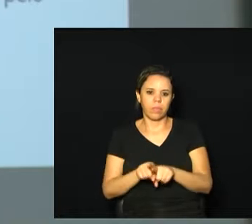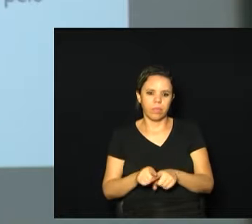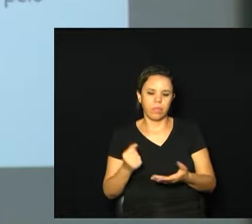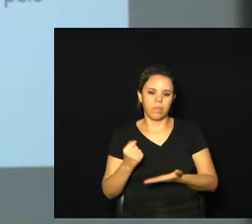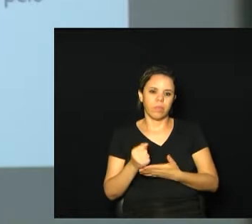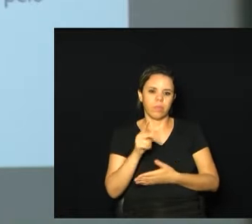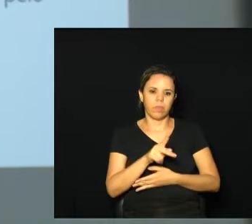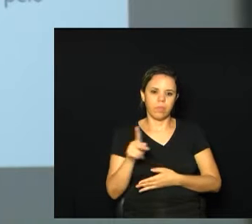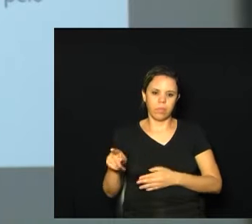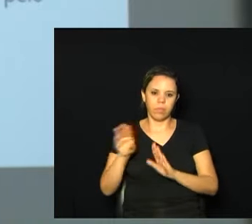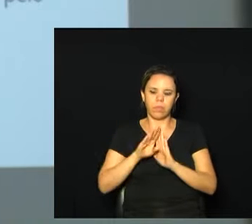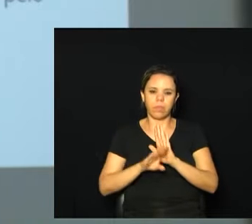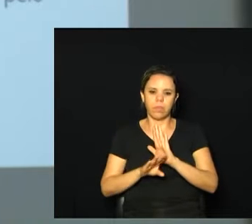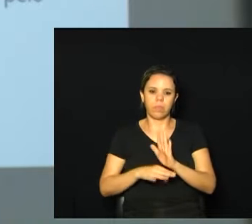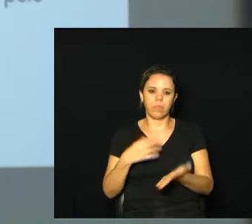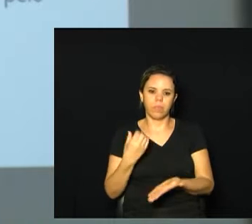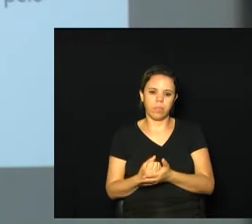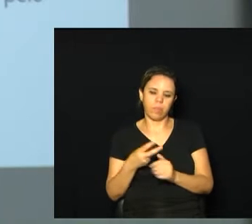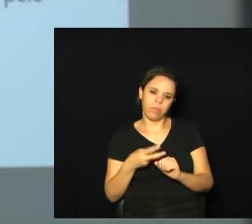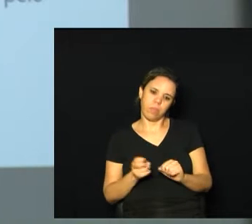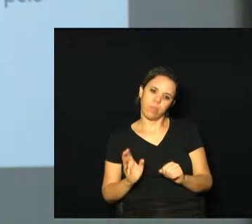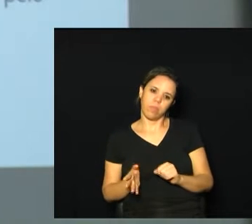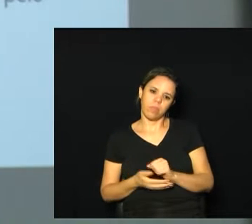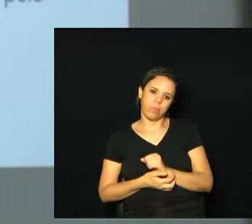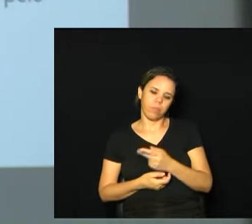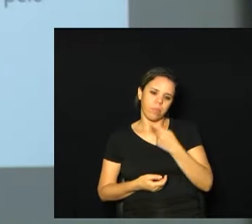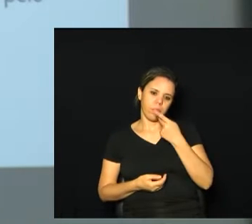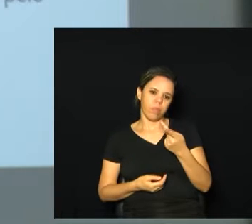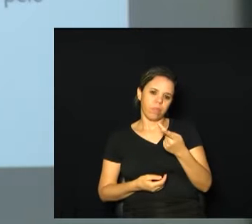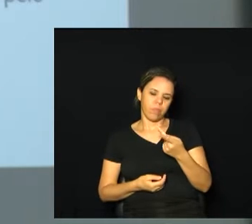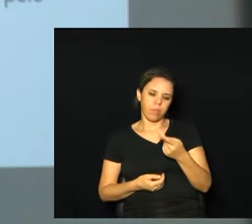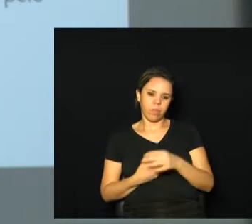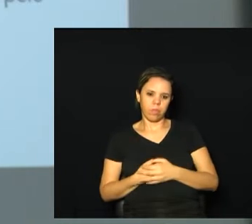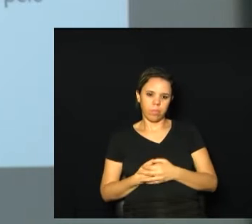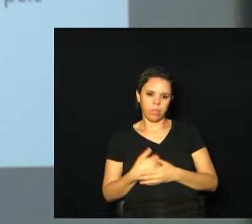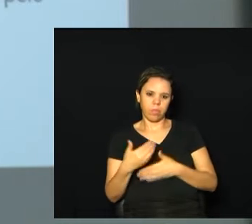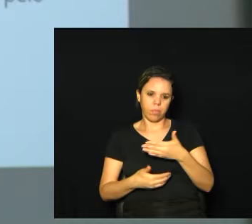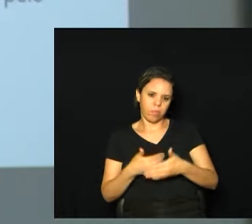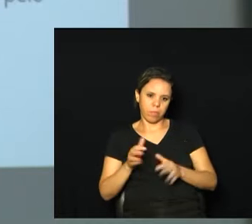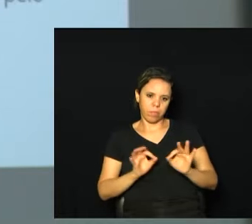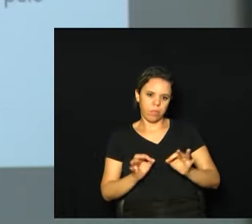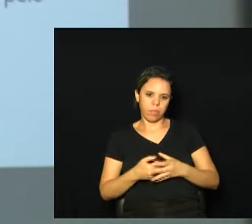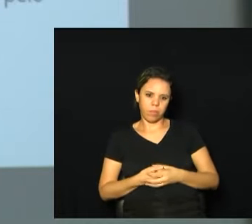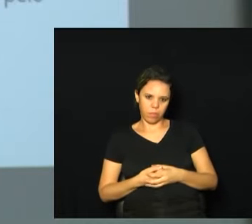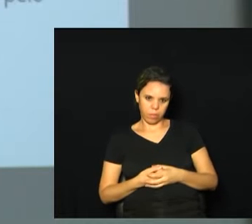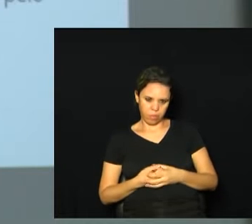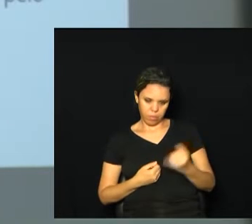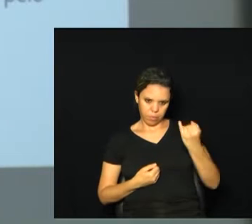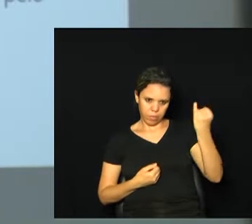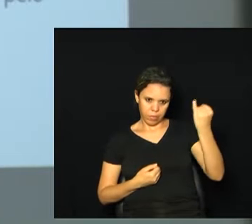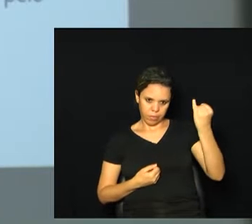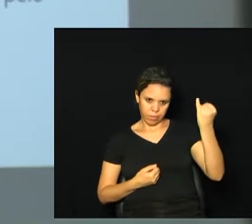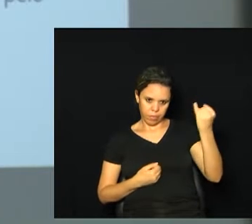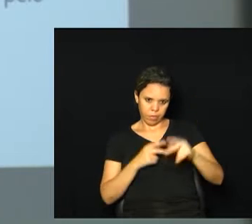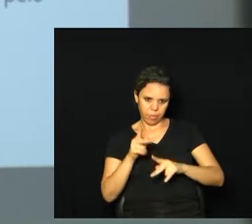ajuda dos professores e programadores. Então, esse aplicativo já, digamos que já está um pouco no caminho andado já. Qual a importância aqui